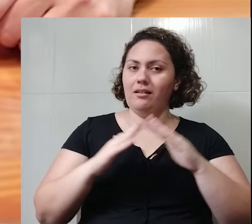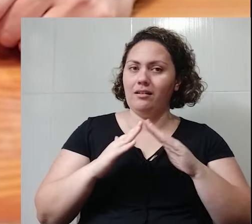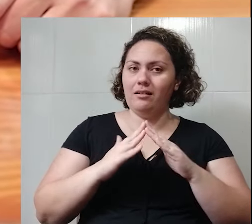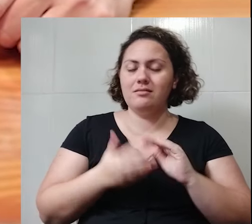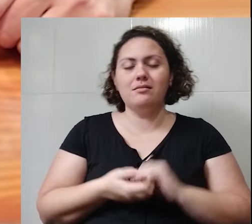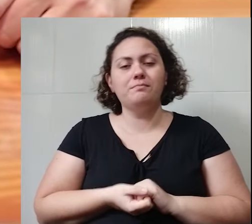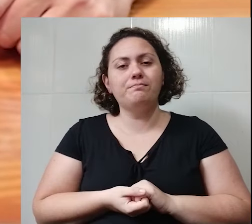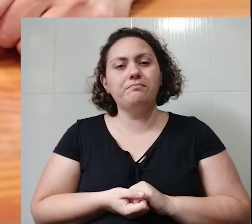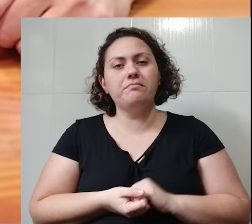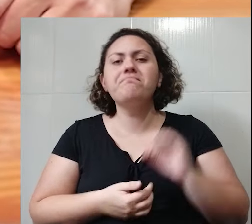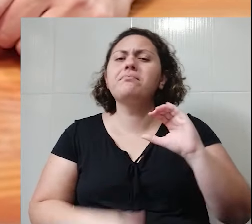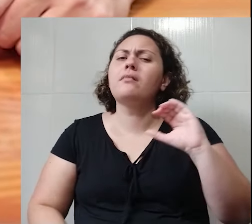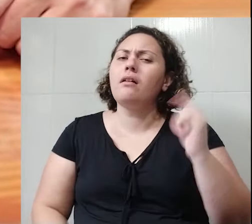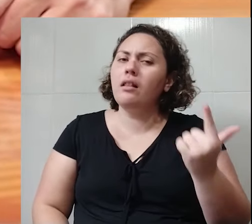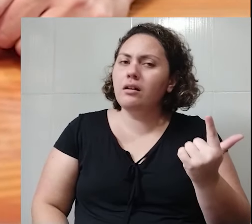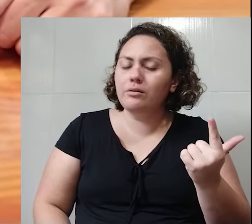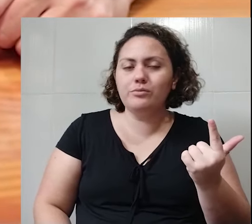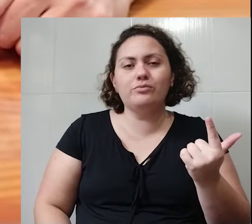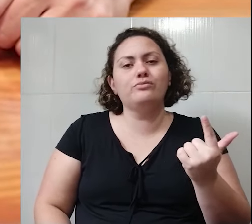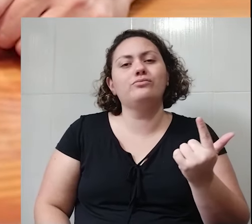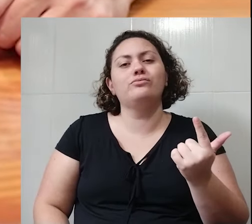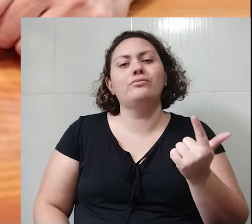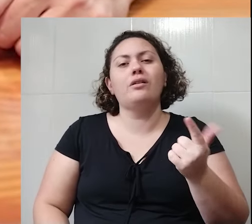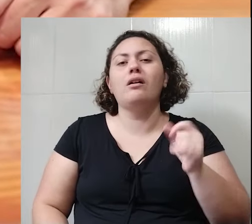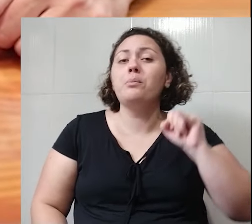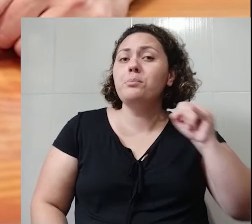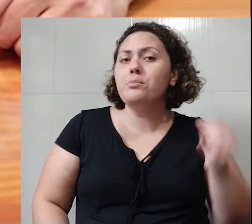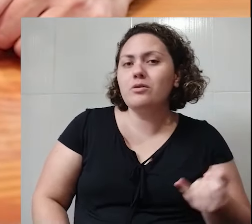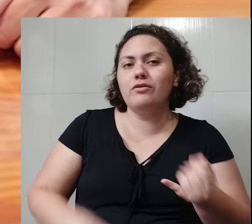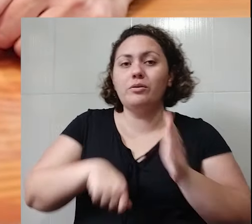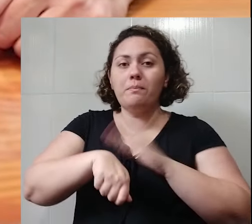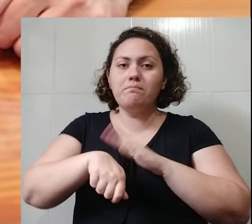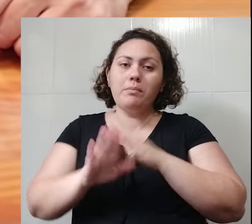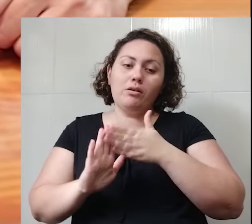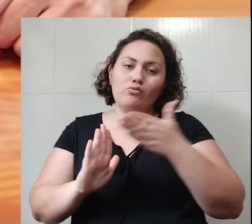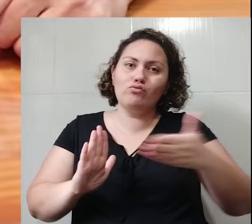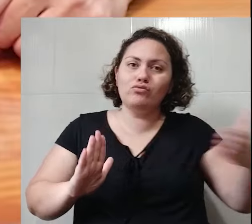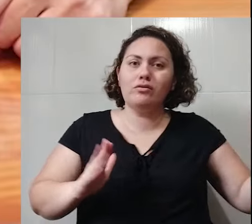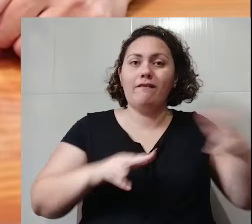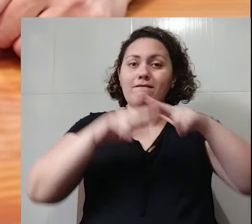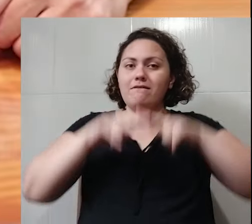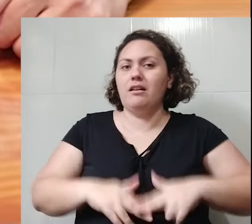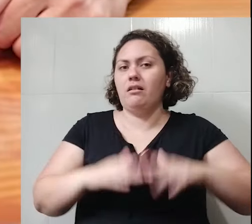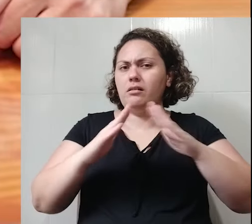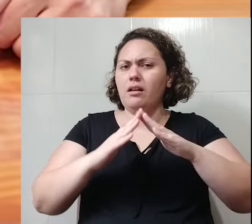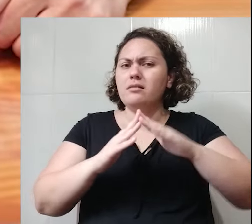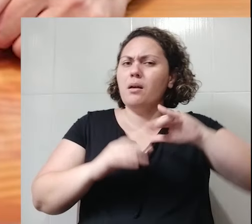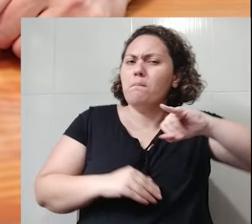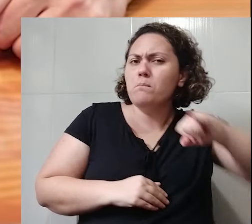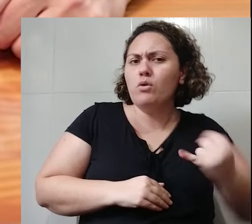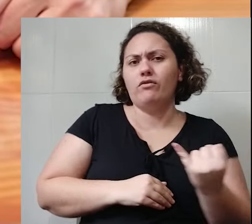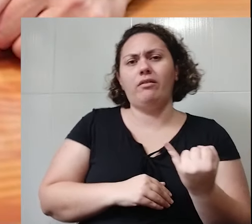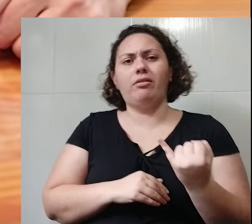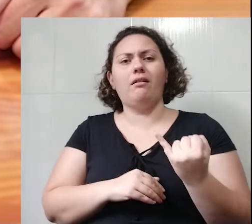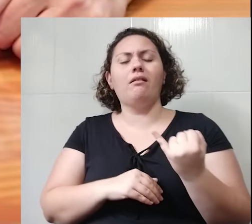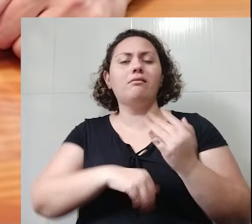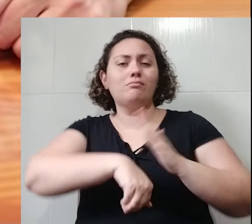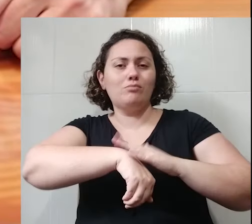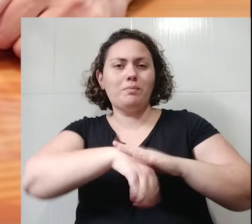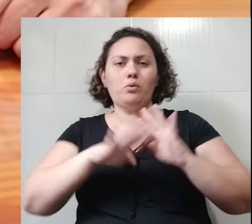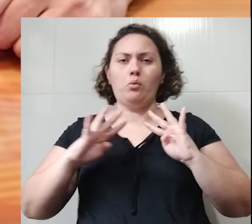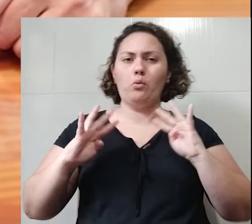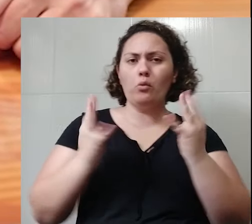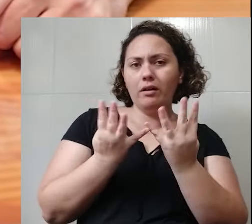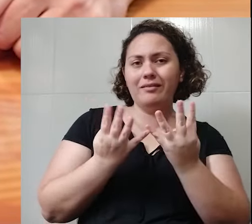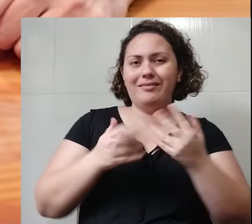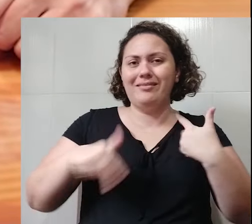de quarentena em casa. Claro que para poder fazer com que a gente tenha uma melhor, vamos dizer assim, aproveitar ao máximo esse período que a gente está